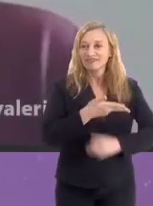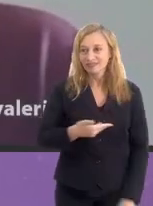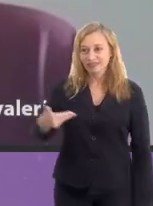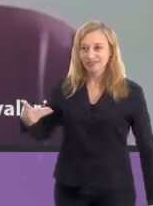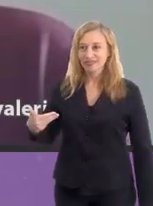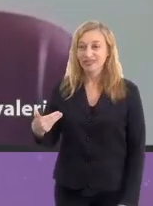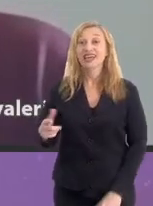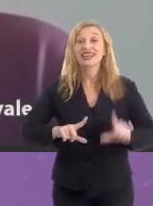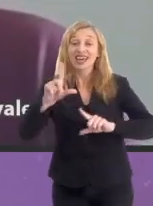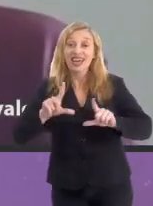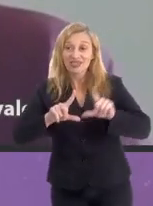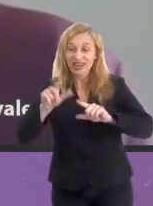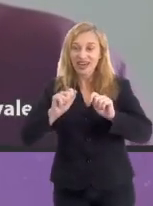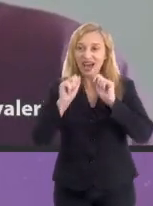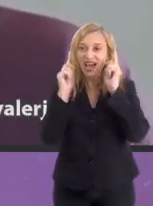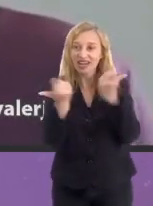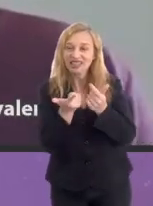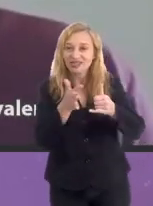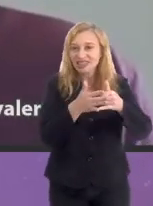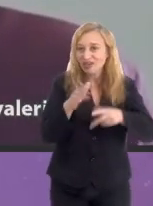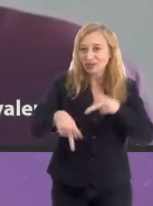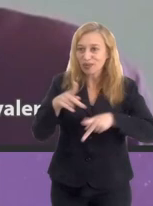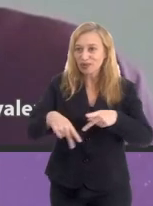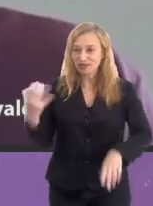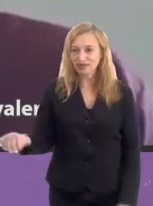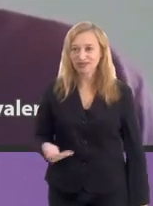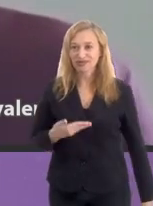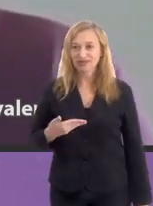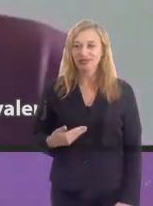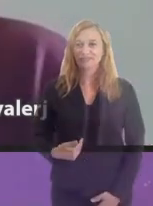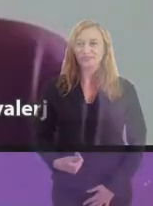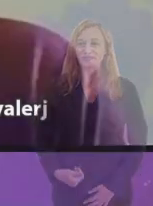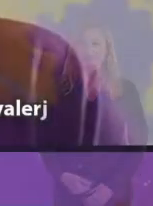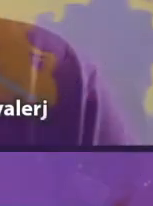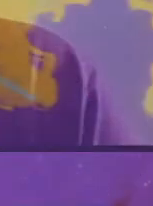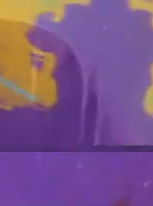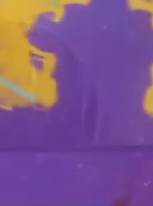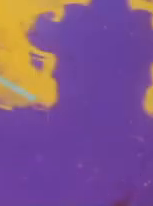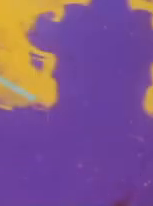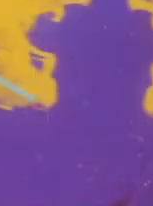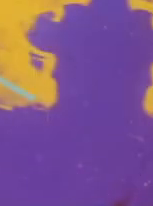também nas redes sociais TV alerj o canal do Povo